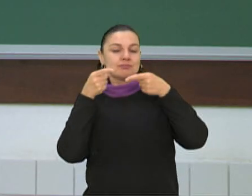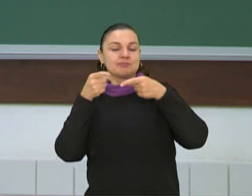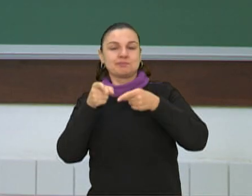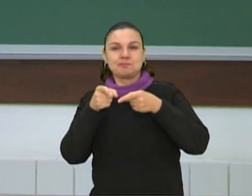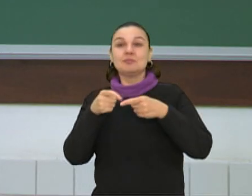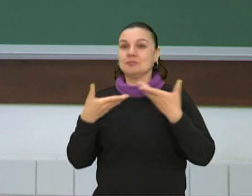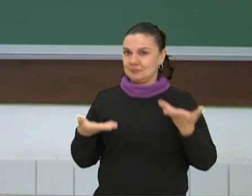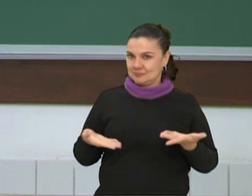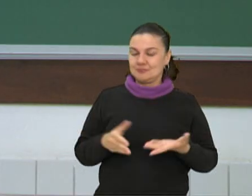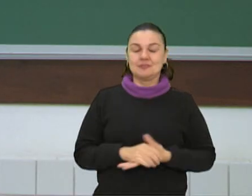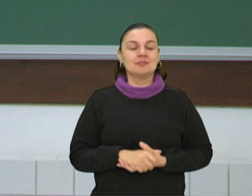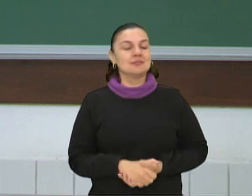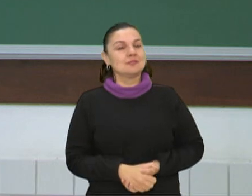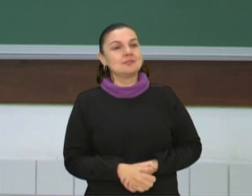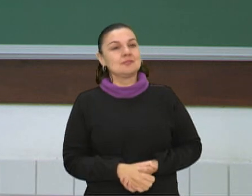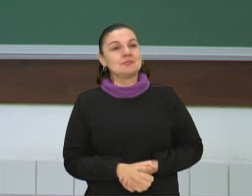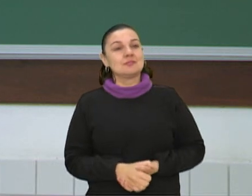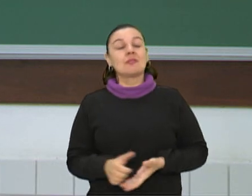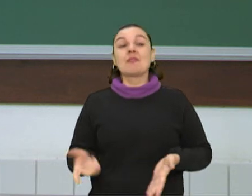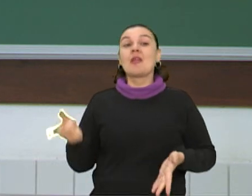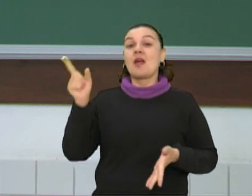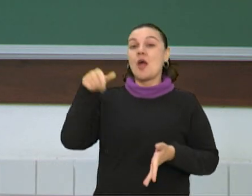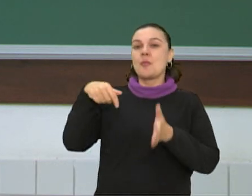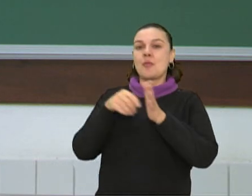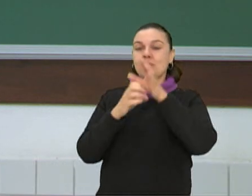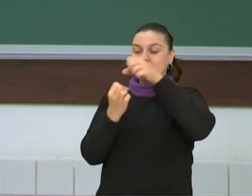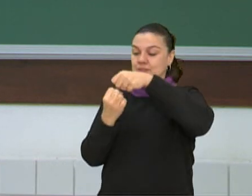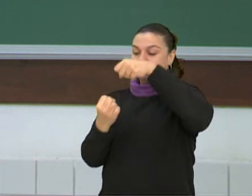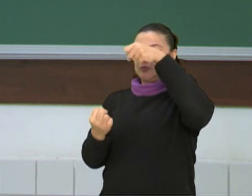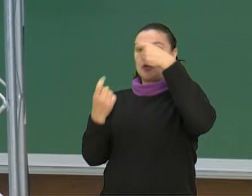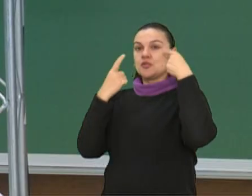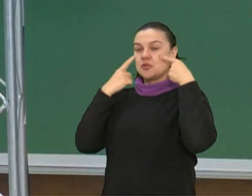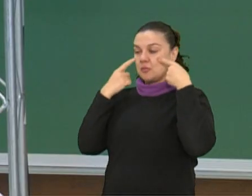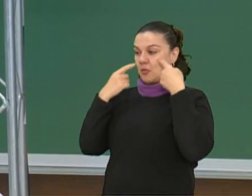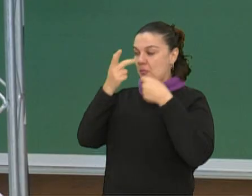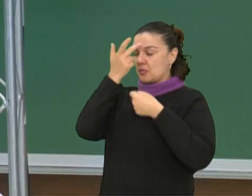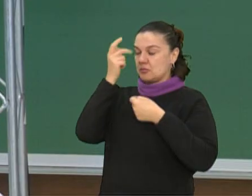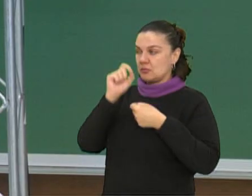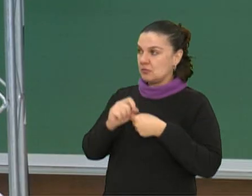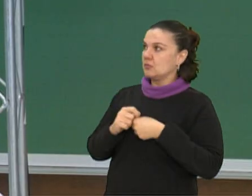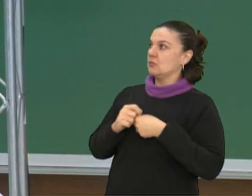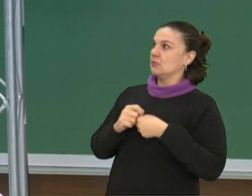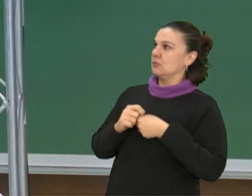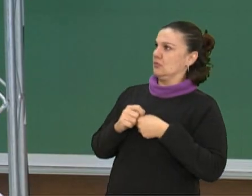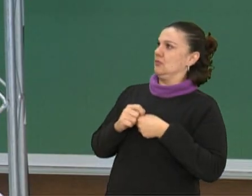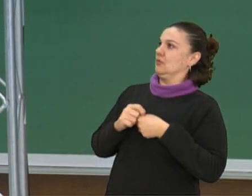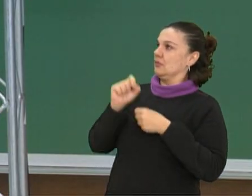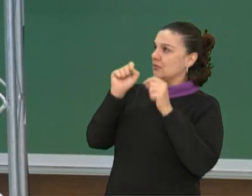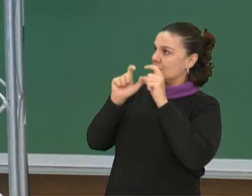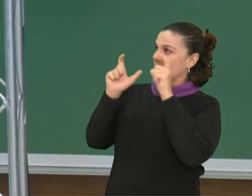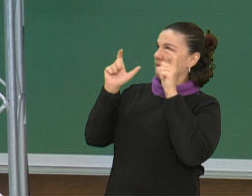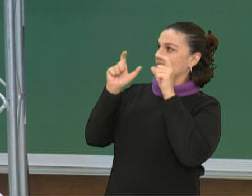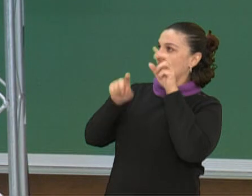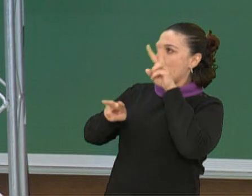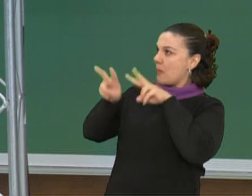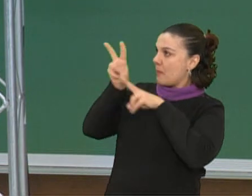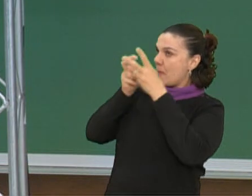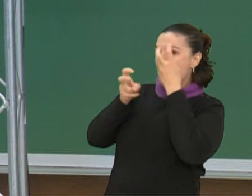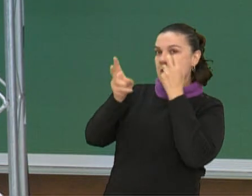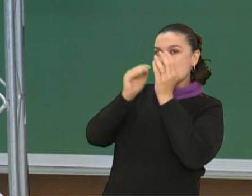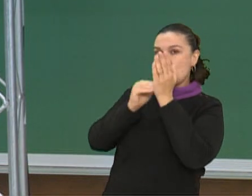que lutar, não é mesmo? É um cartaz que realmente faz com que o leitor pare e observe e